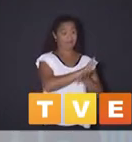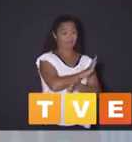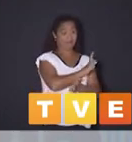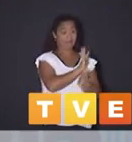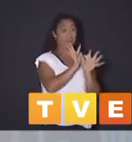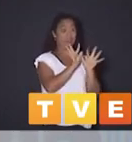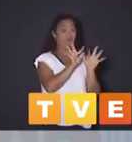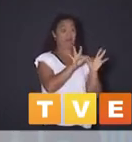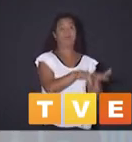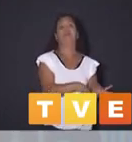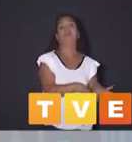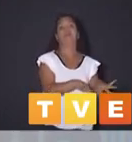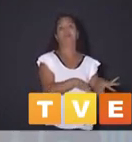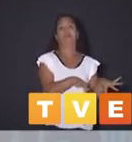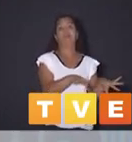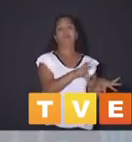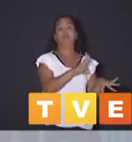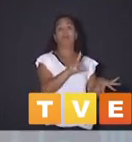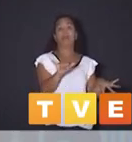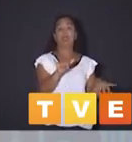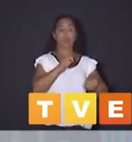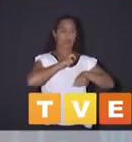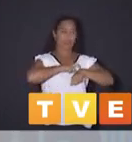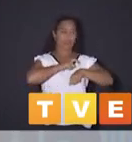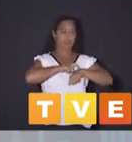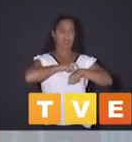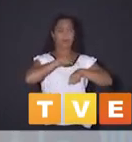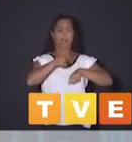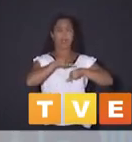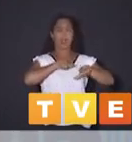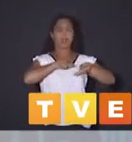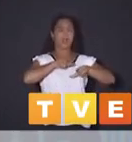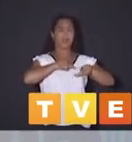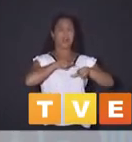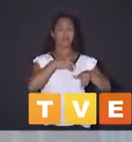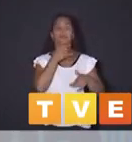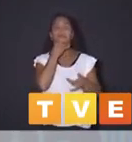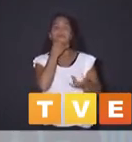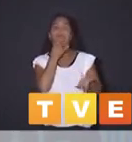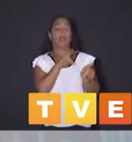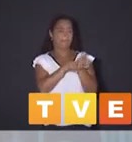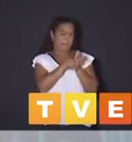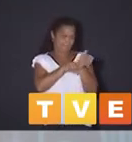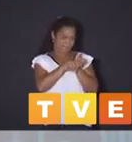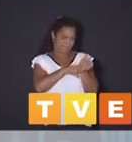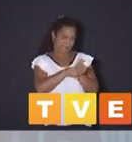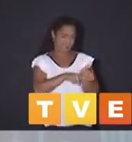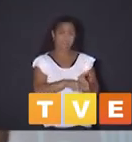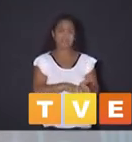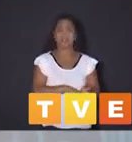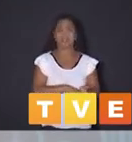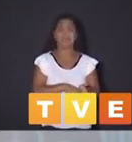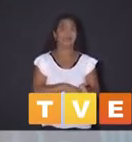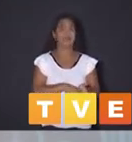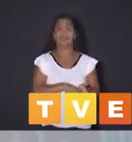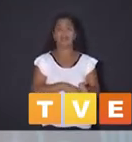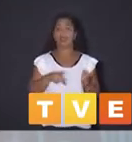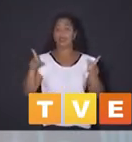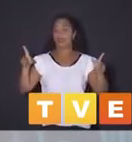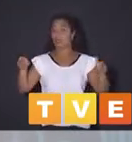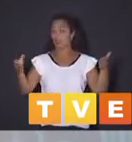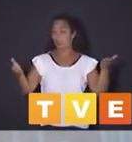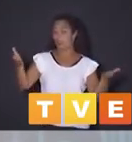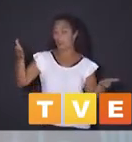das coisas que o advogado faz um tempo que ele faz ali fazer a pesquisa de jurisprudência esqueça ele nunca vai fazer melhor do que uma